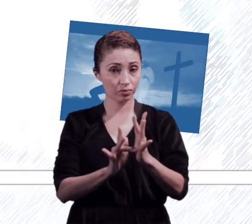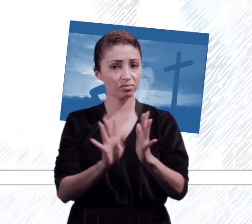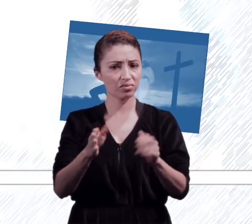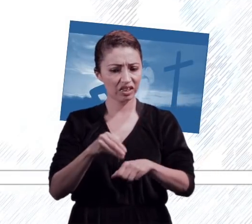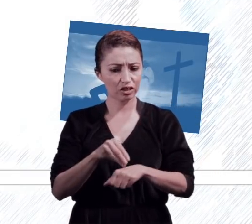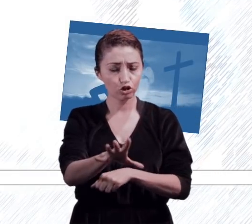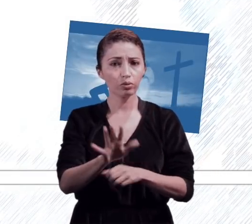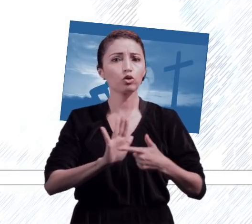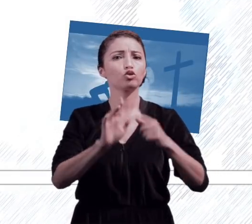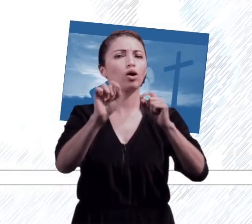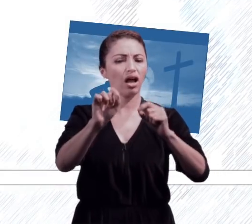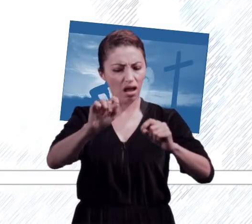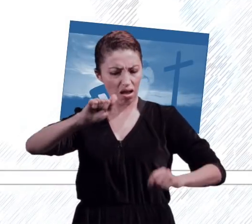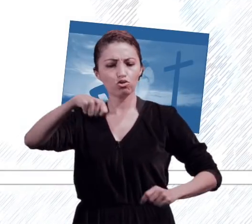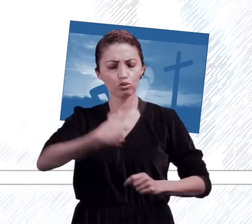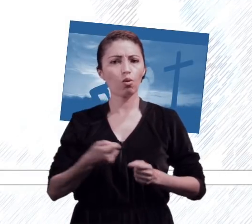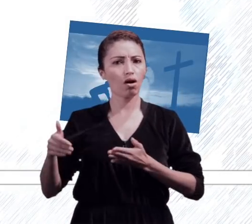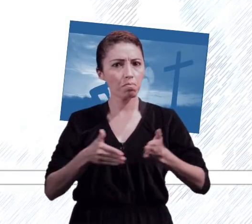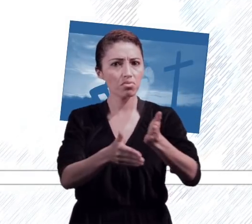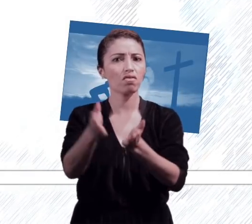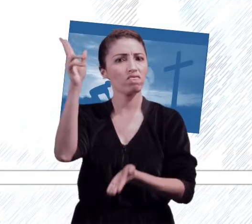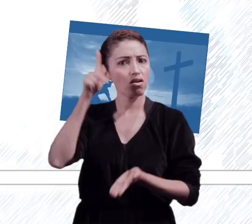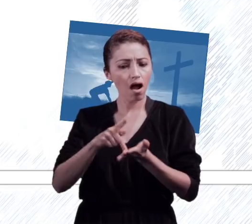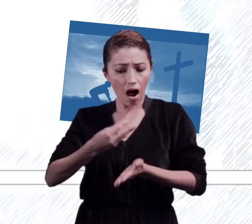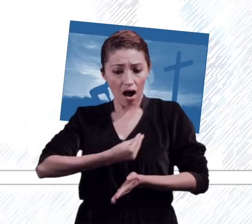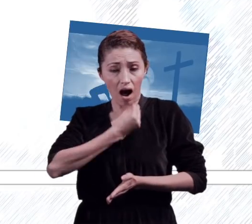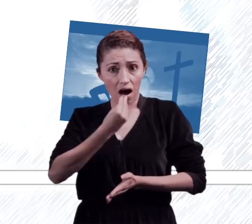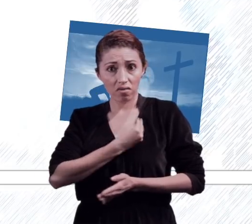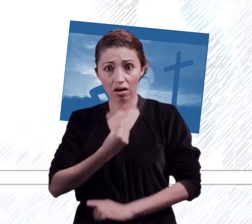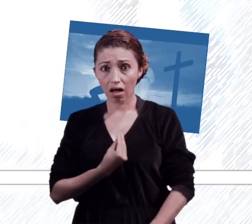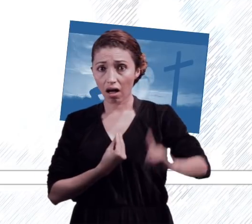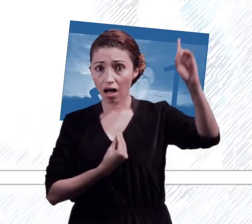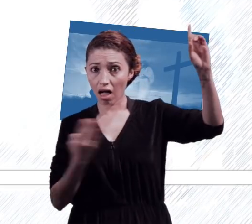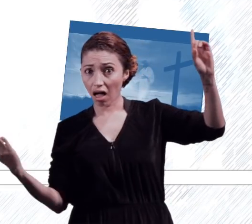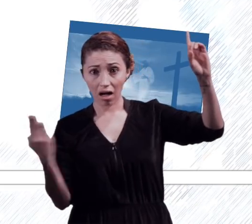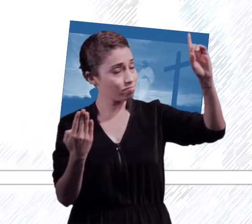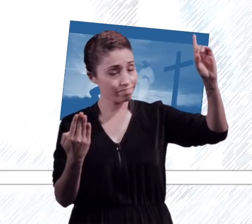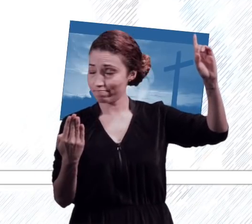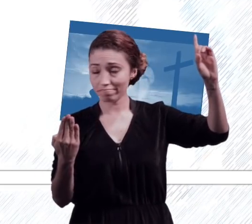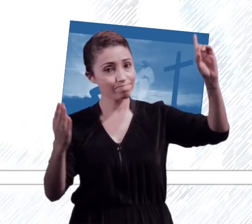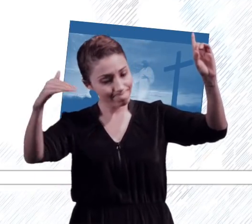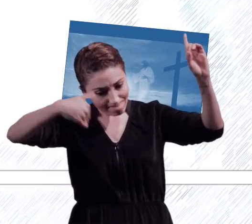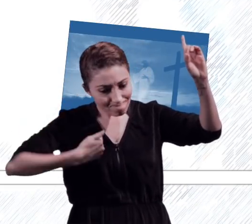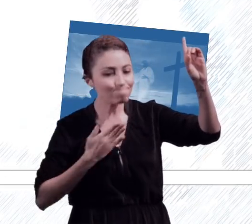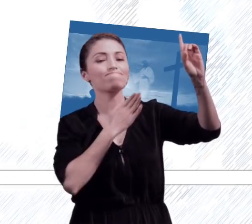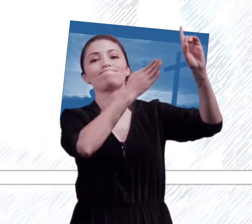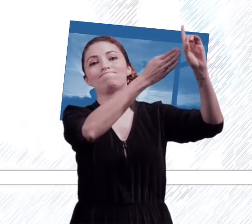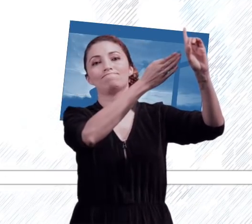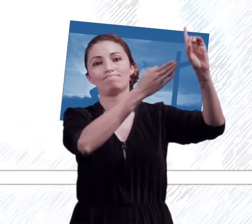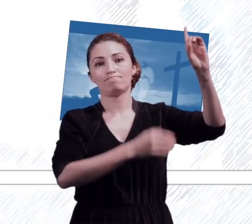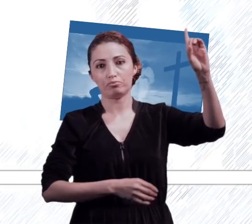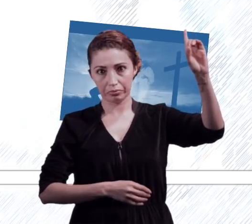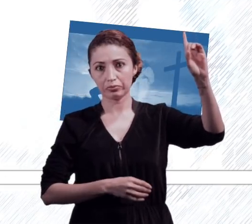Jesus diz: eu sou o caminho, a verdade e a vida. Ninguém pode vir ao